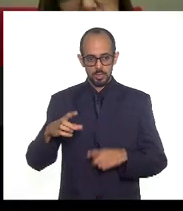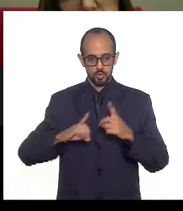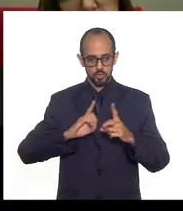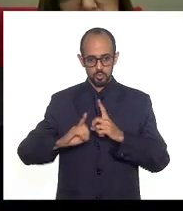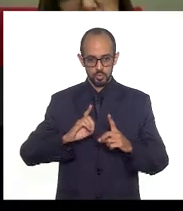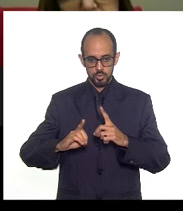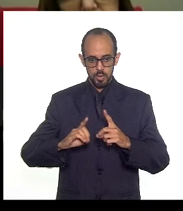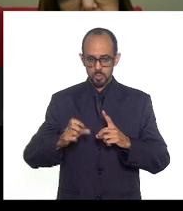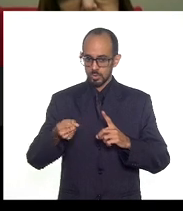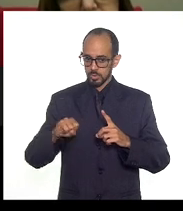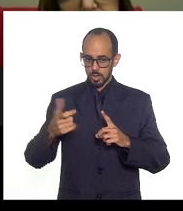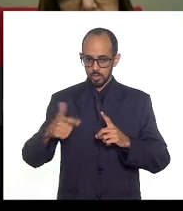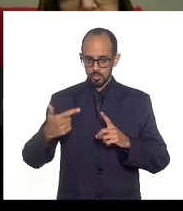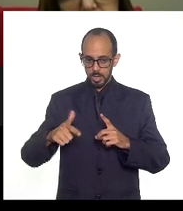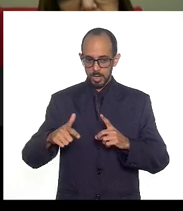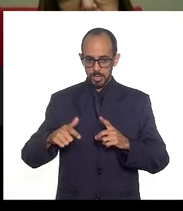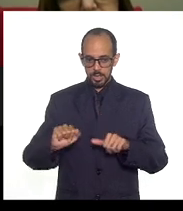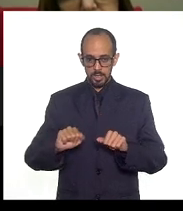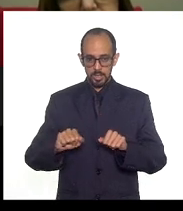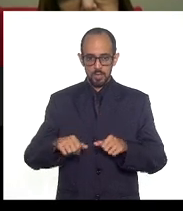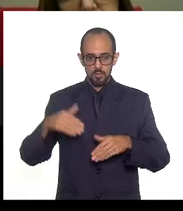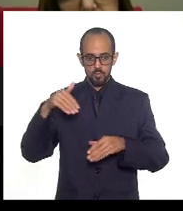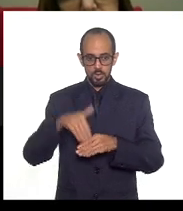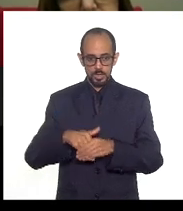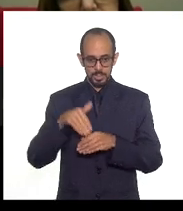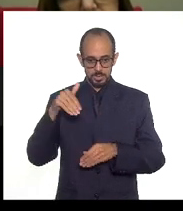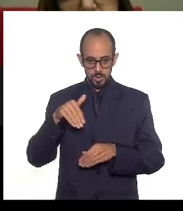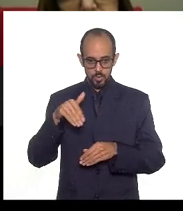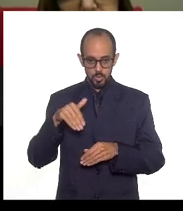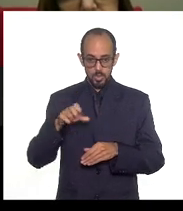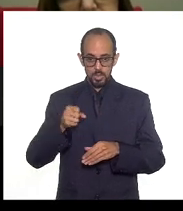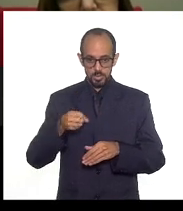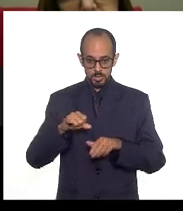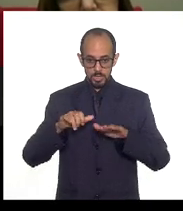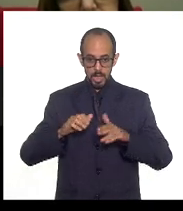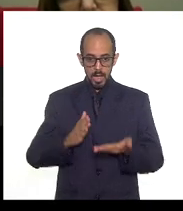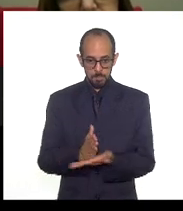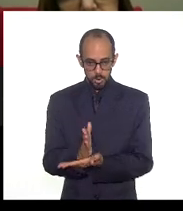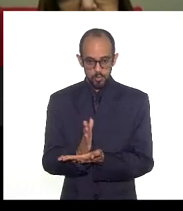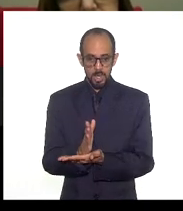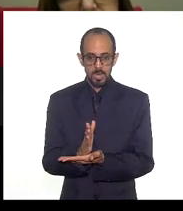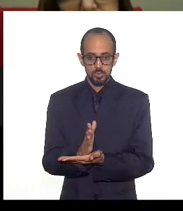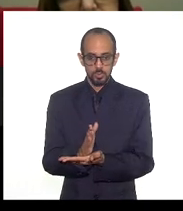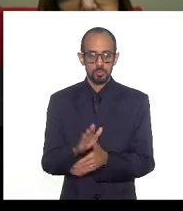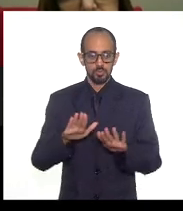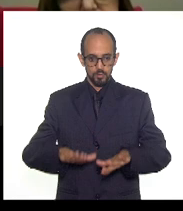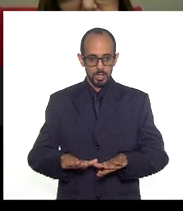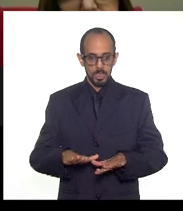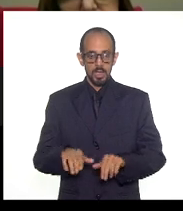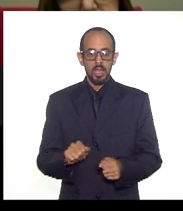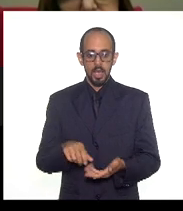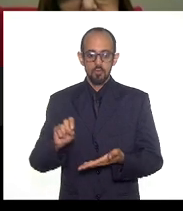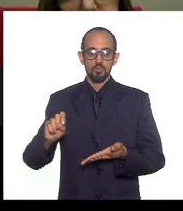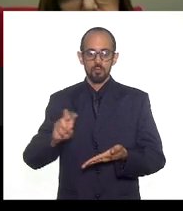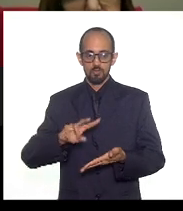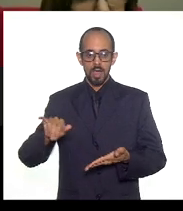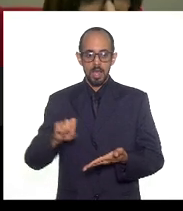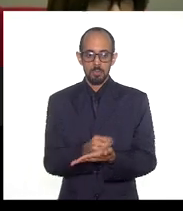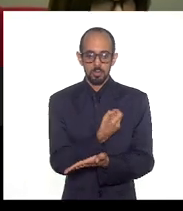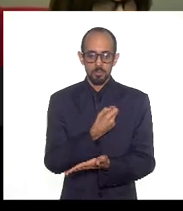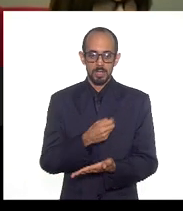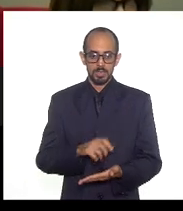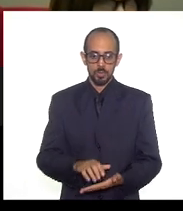queira discutir, encerrada a discussão, em votação. Os senhores que aprovam, permaneçam como estão. Aprovado. Vai à promulgação.